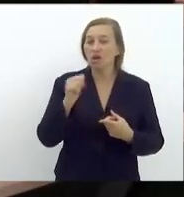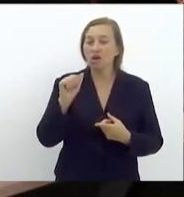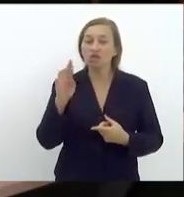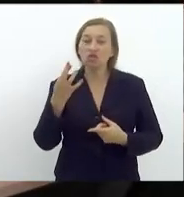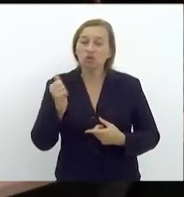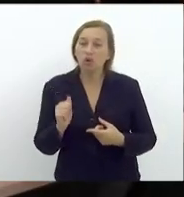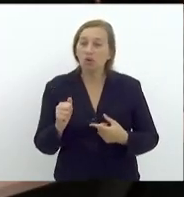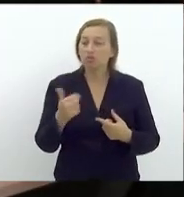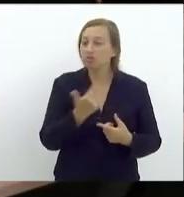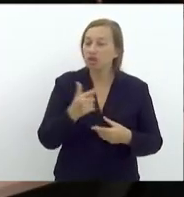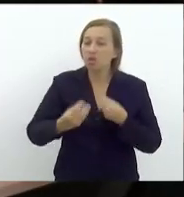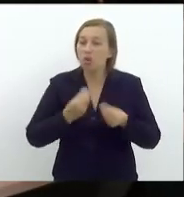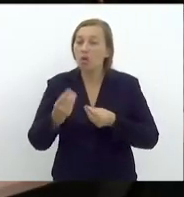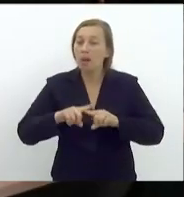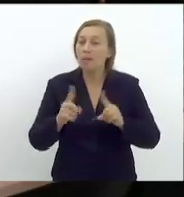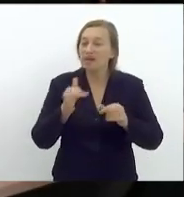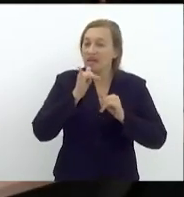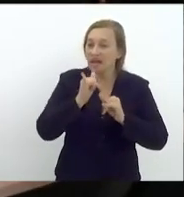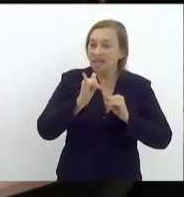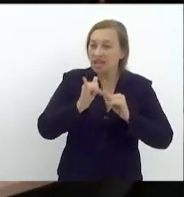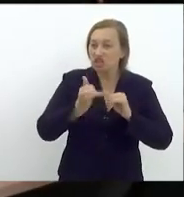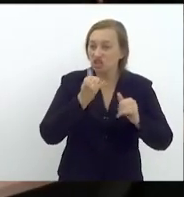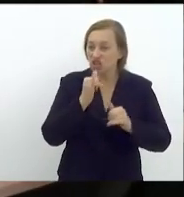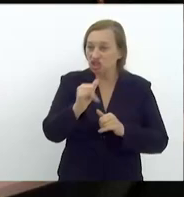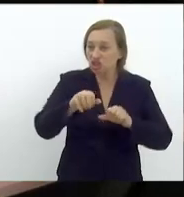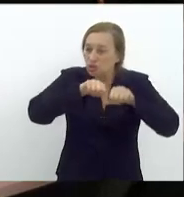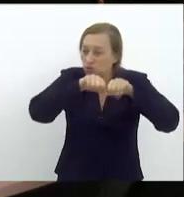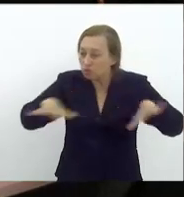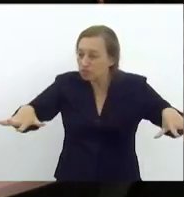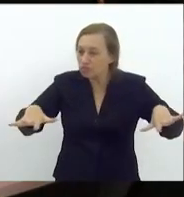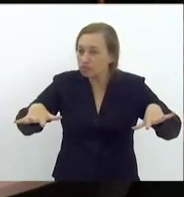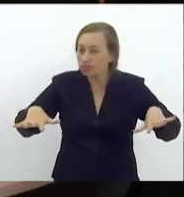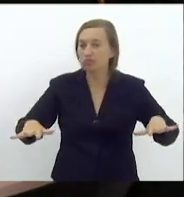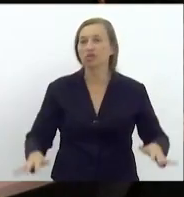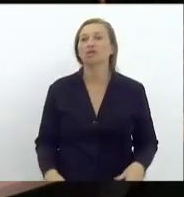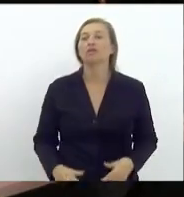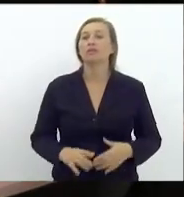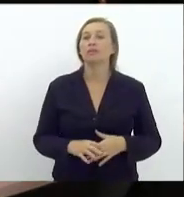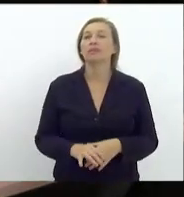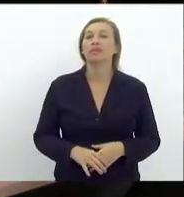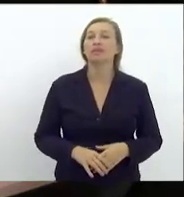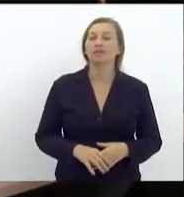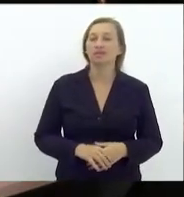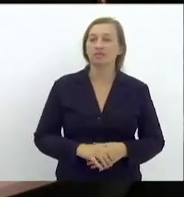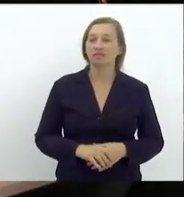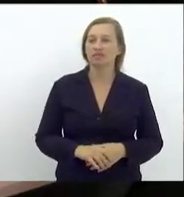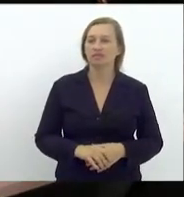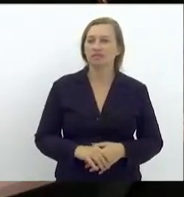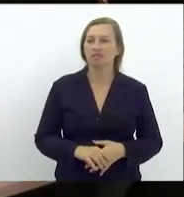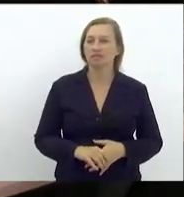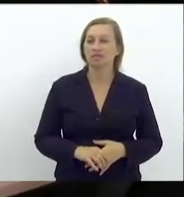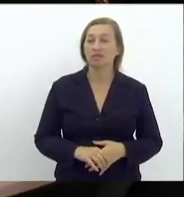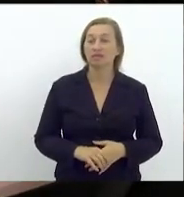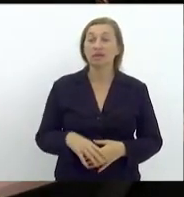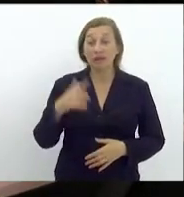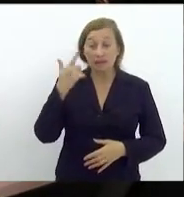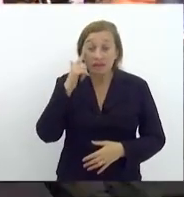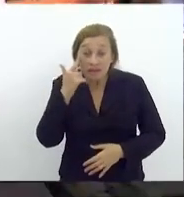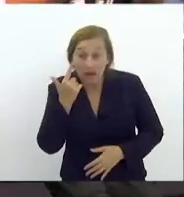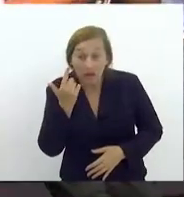permite mas a energia a gente tá jogando aqui no meio ó é isso se ligou